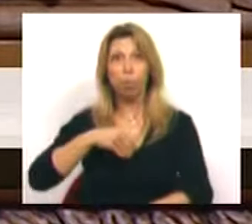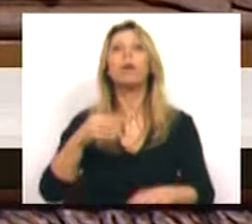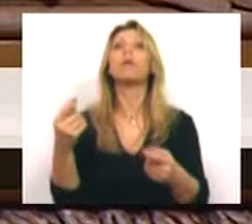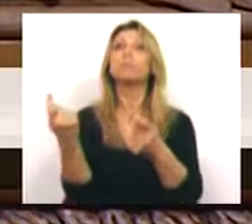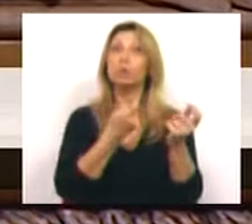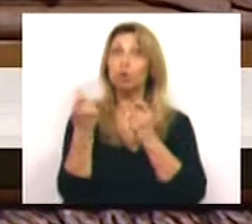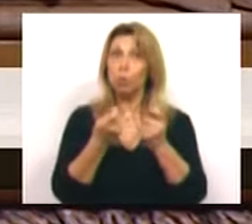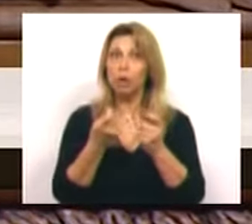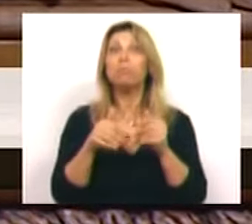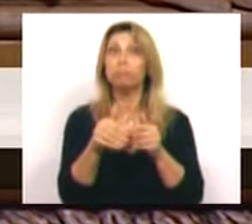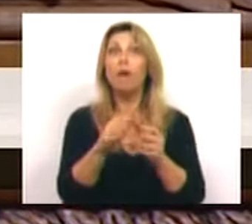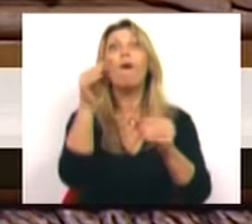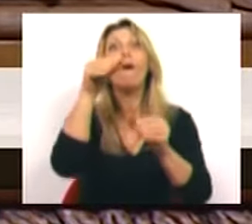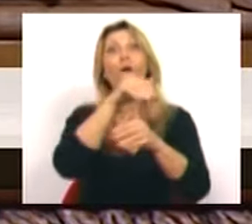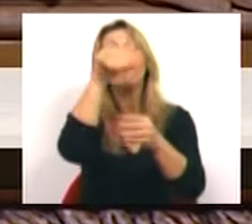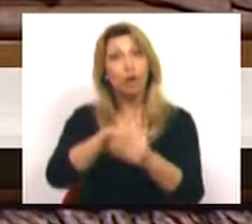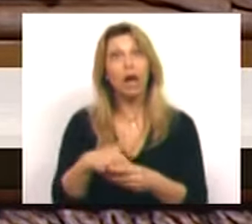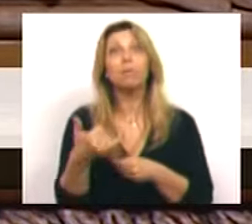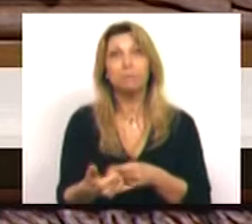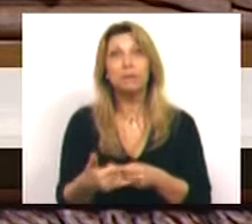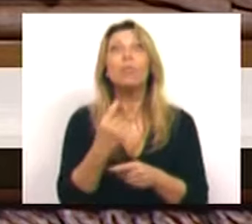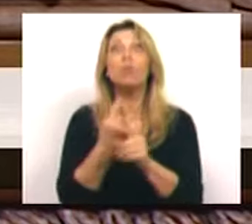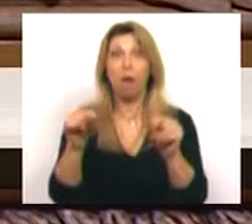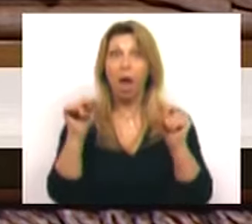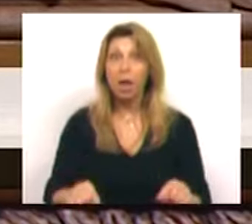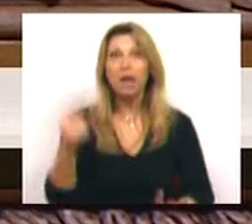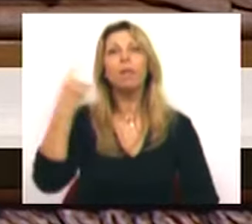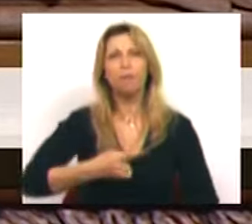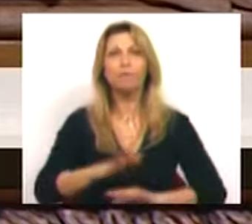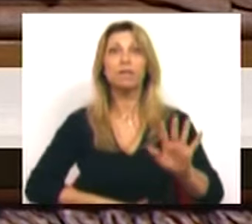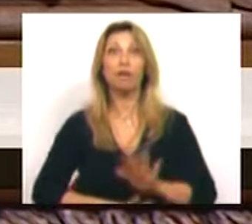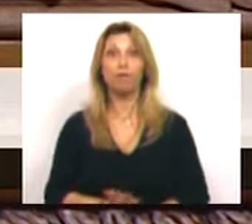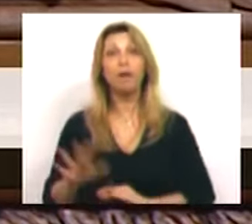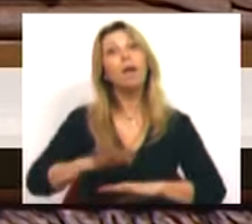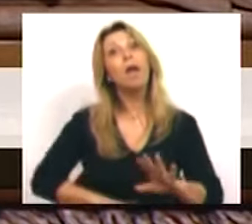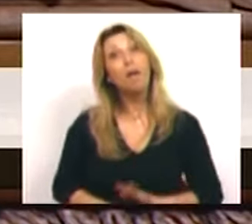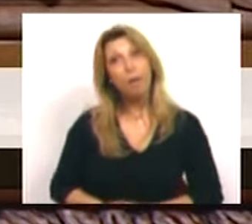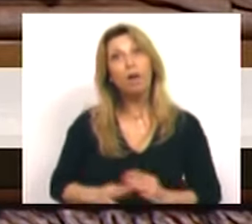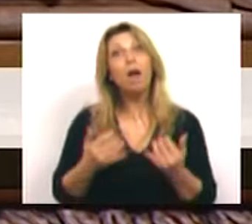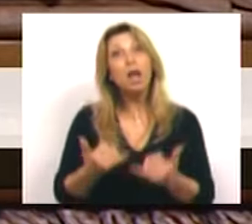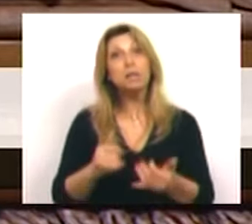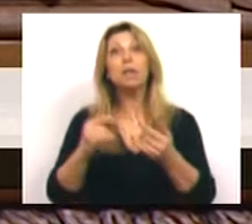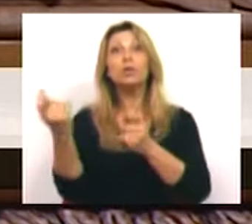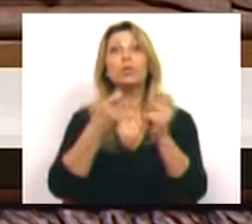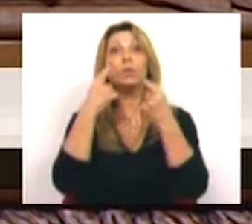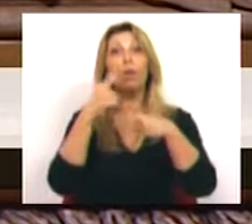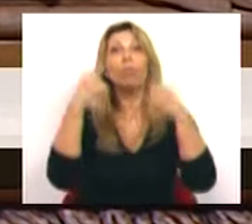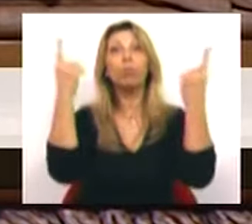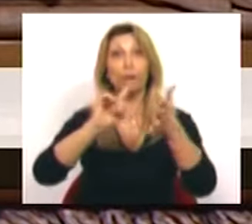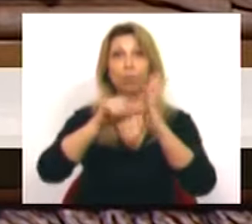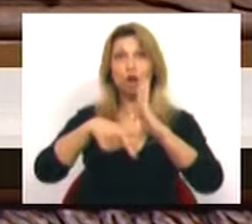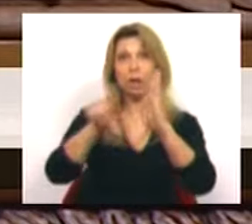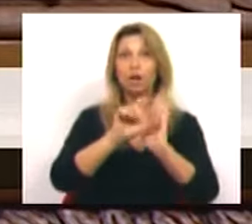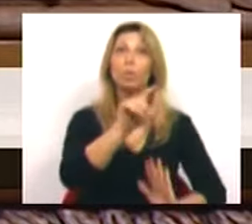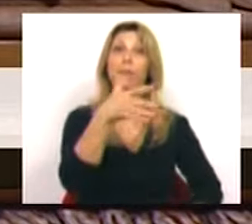votar, porque é aqui que isso deve ser feito. E vai ser feito depois da discussão pública dos projetos de lei do PCP e